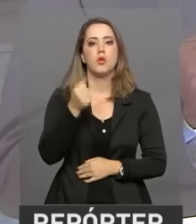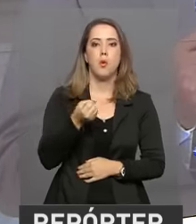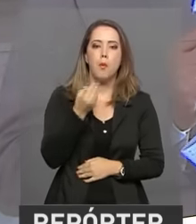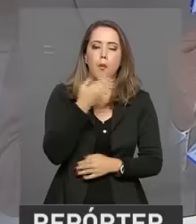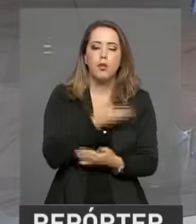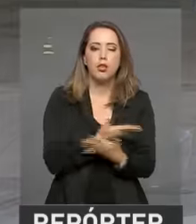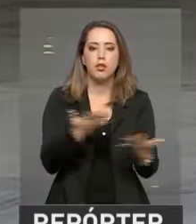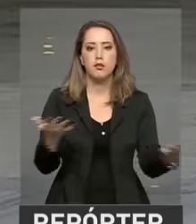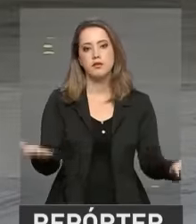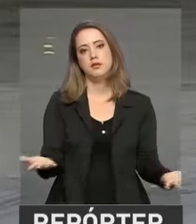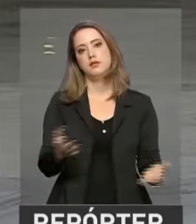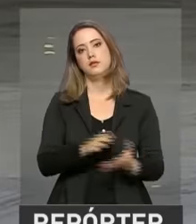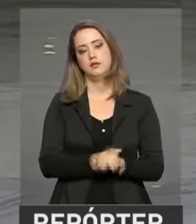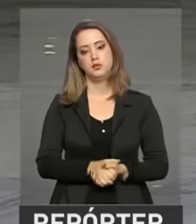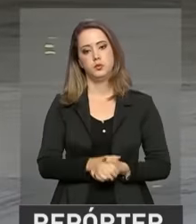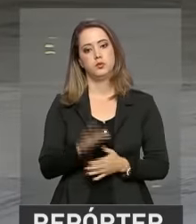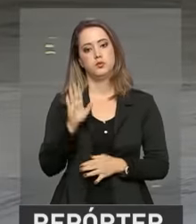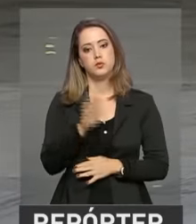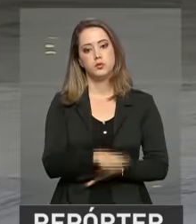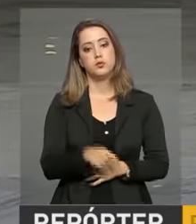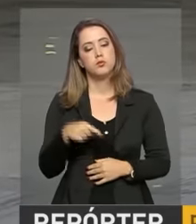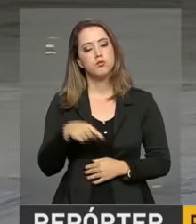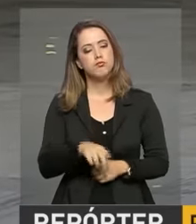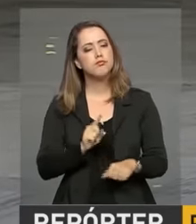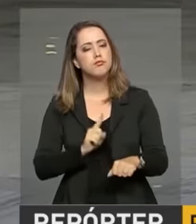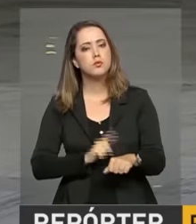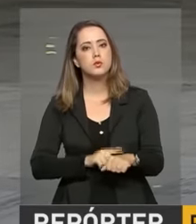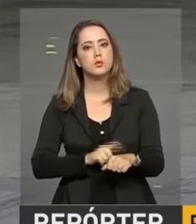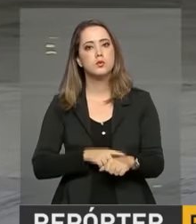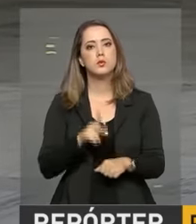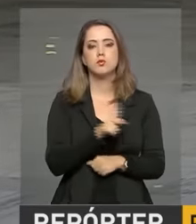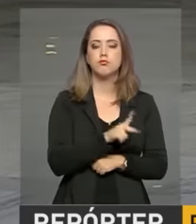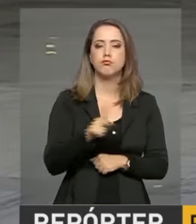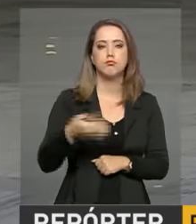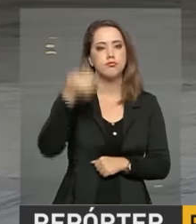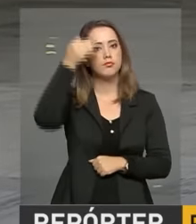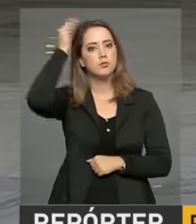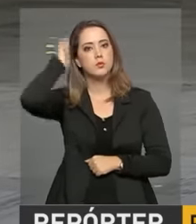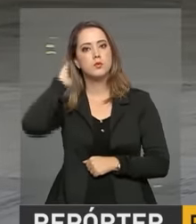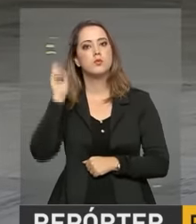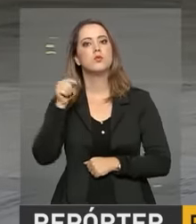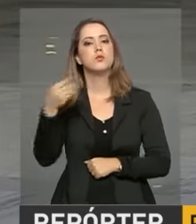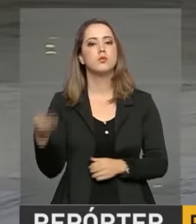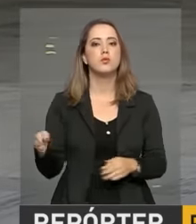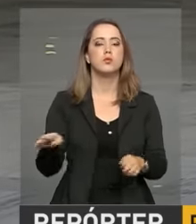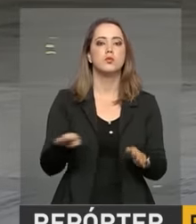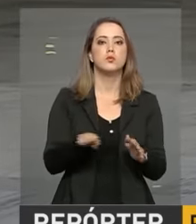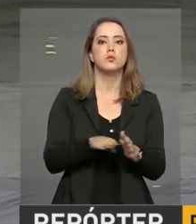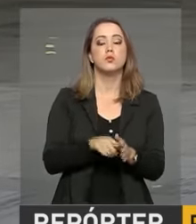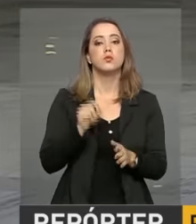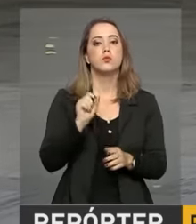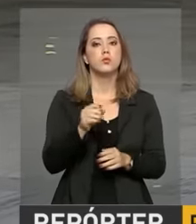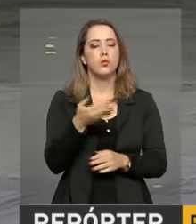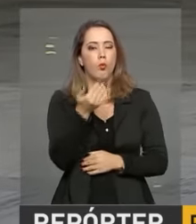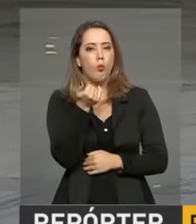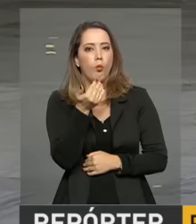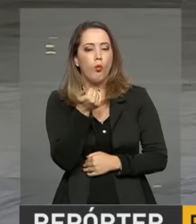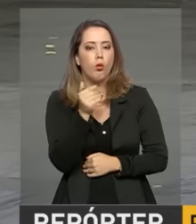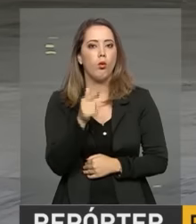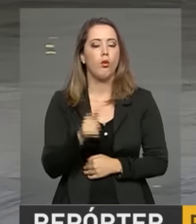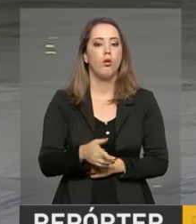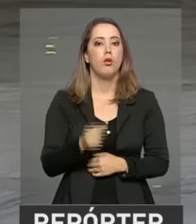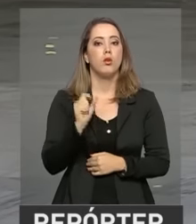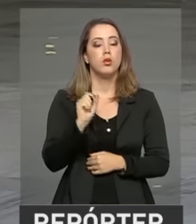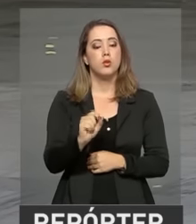tarde a todos que nos assistem na TV NBR neste momento o presidente interino Michel Temer participa de um almoço na casa do